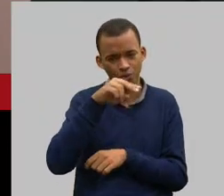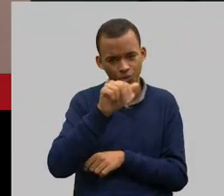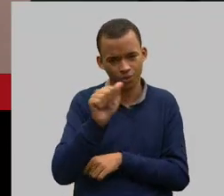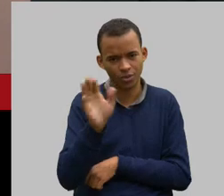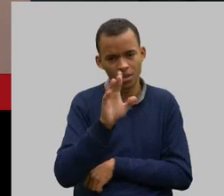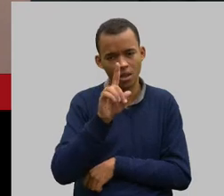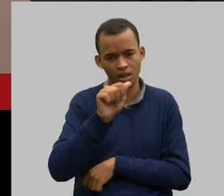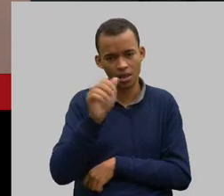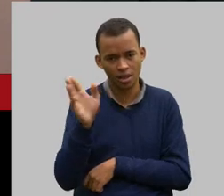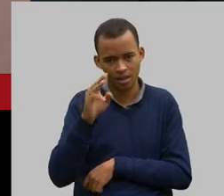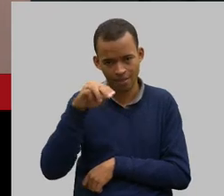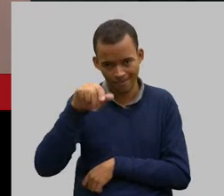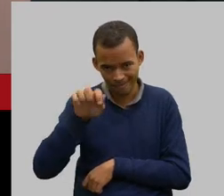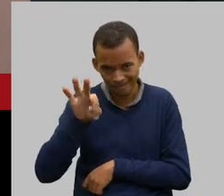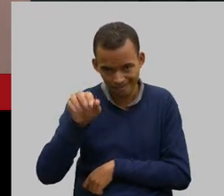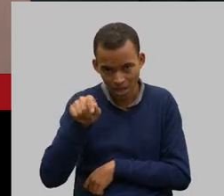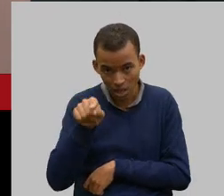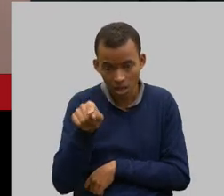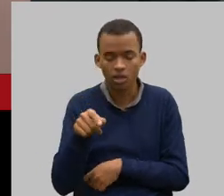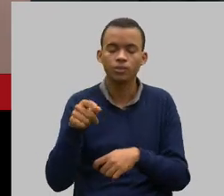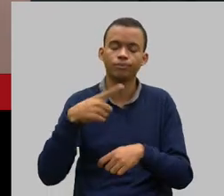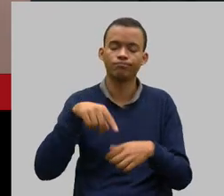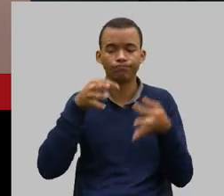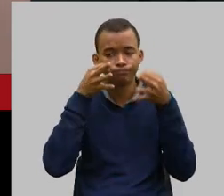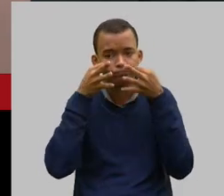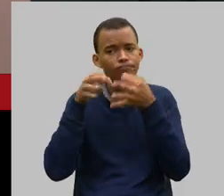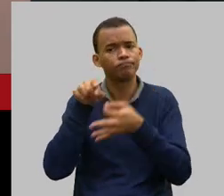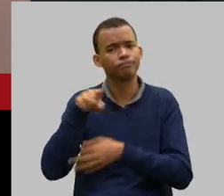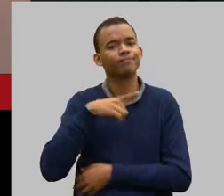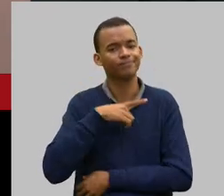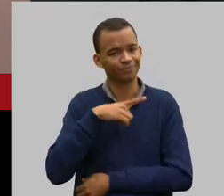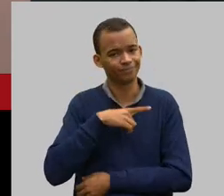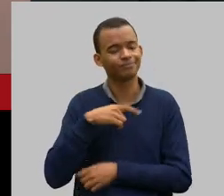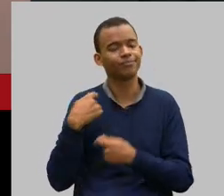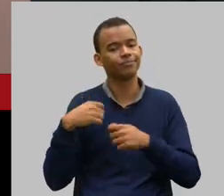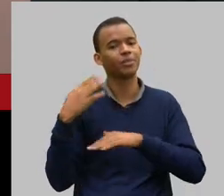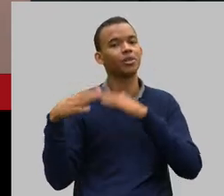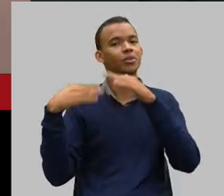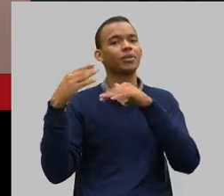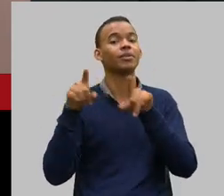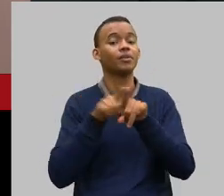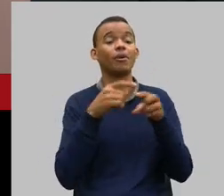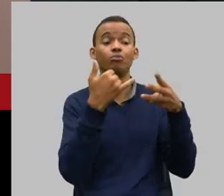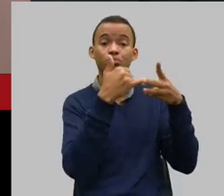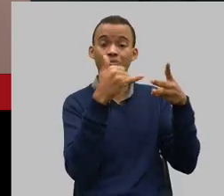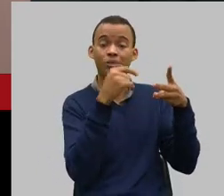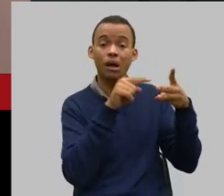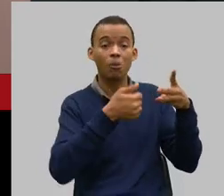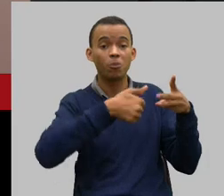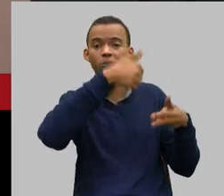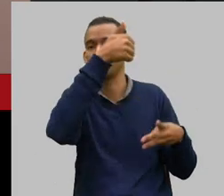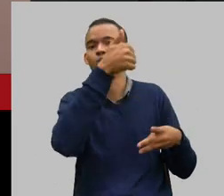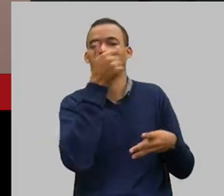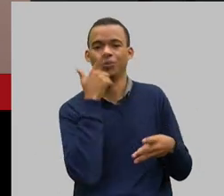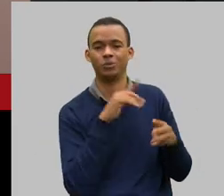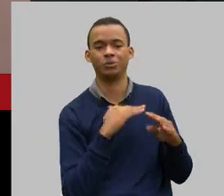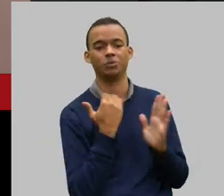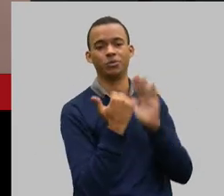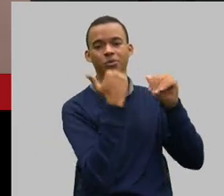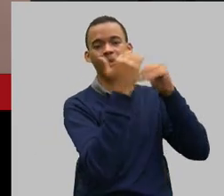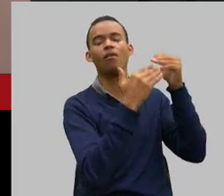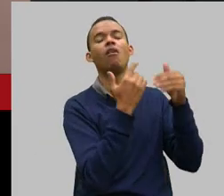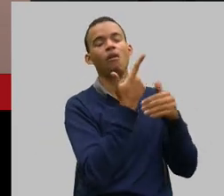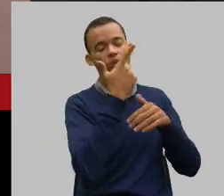radar de agradecer pelo reconhecimento do qual a gente já evoluiu na semig há muito a se fazer ainda mas